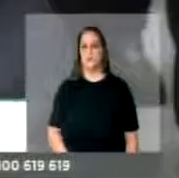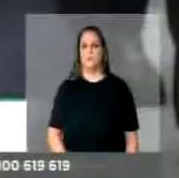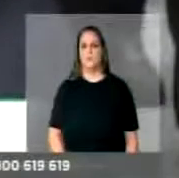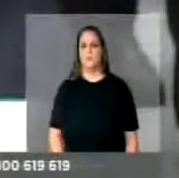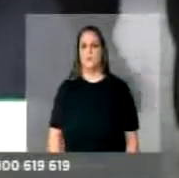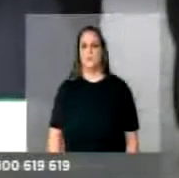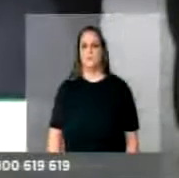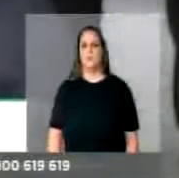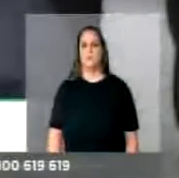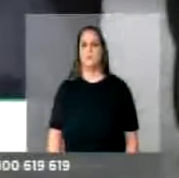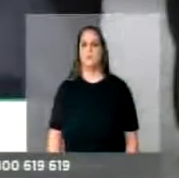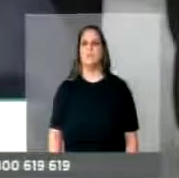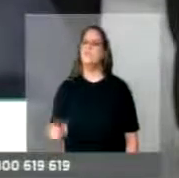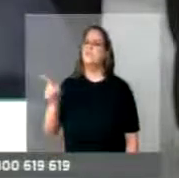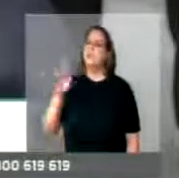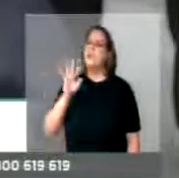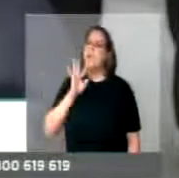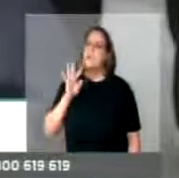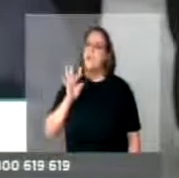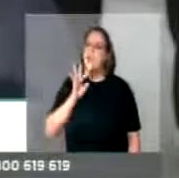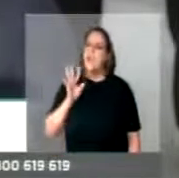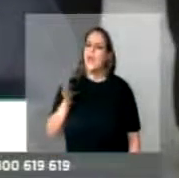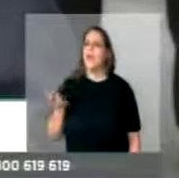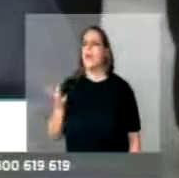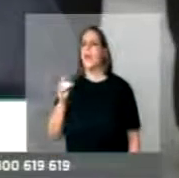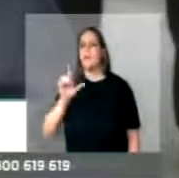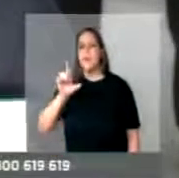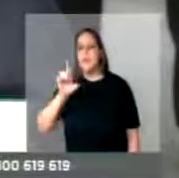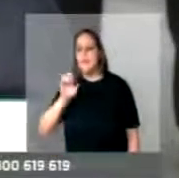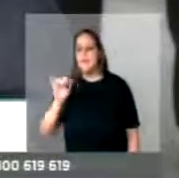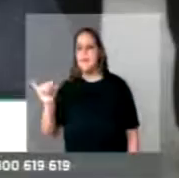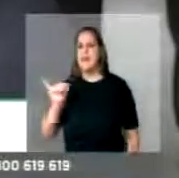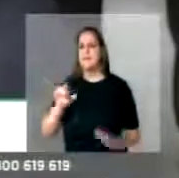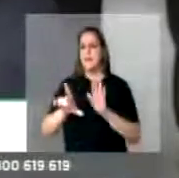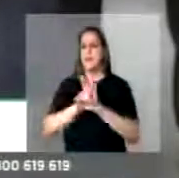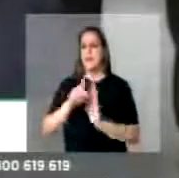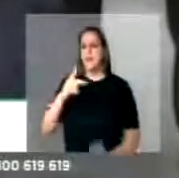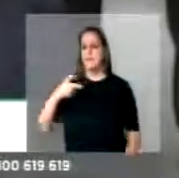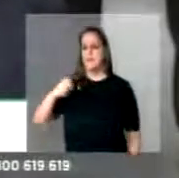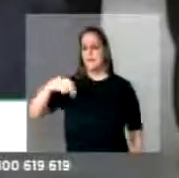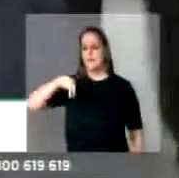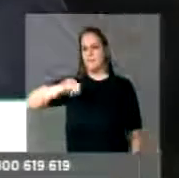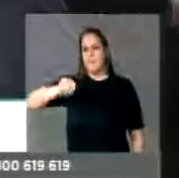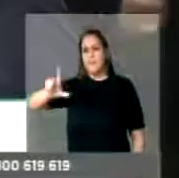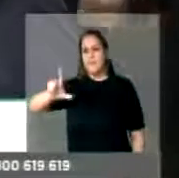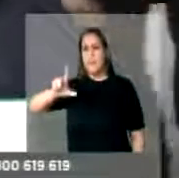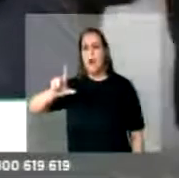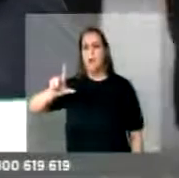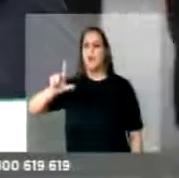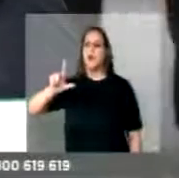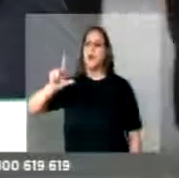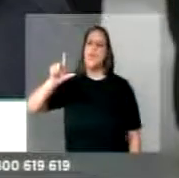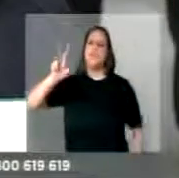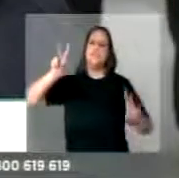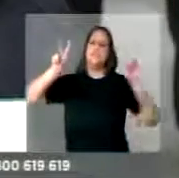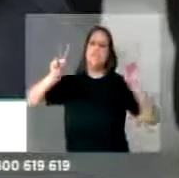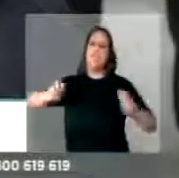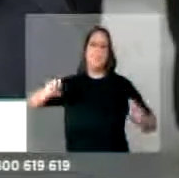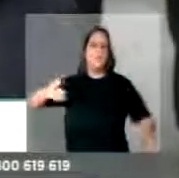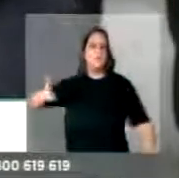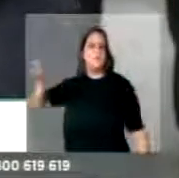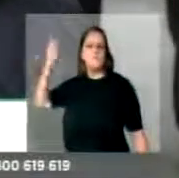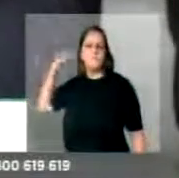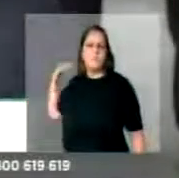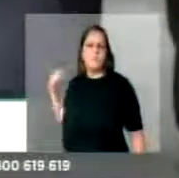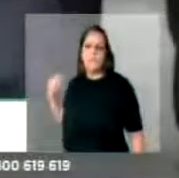Jutaí se ele conhece alguma lei penal que retroaja. O senhor conhece alguma lei que retroaja?